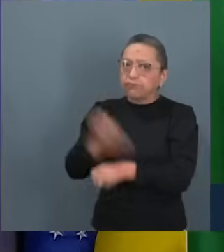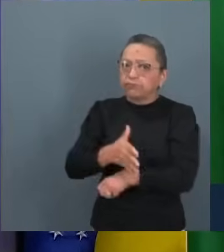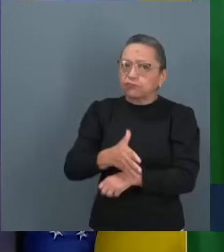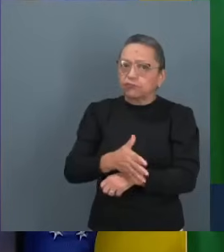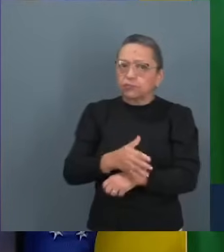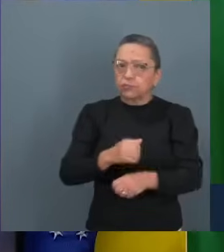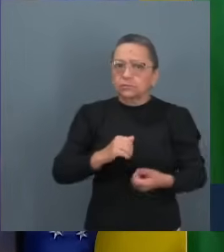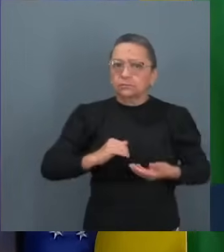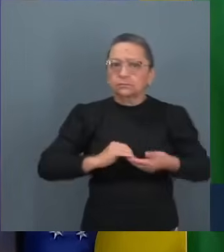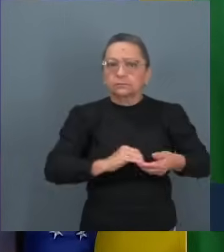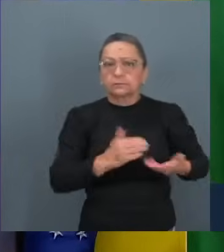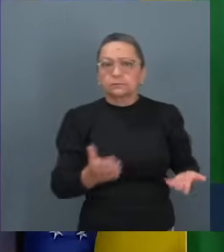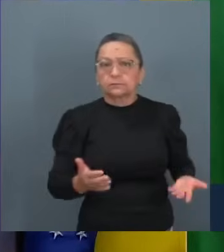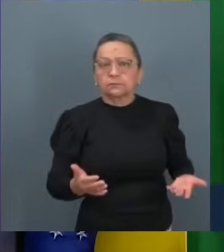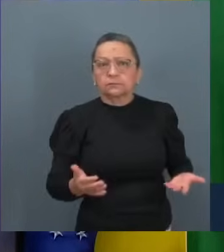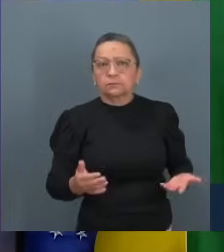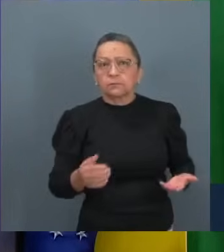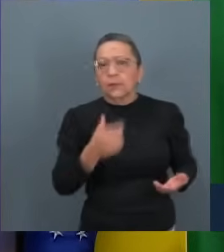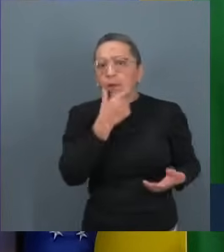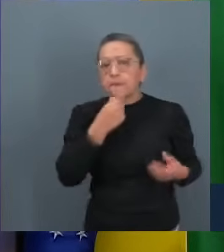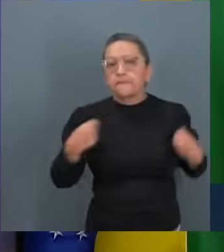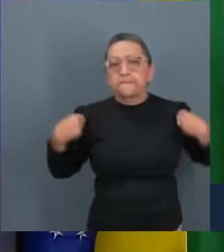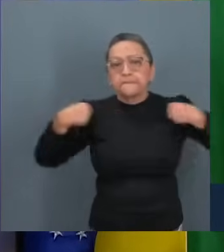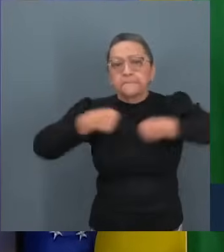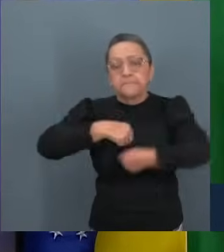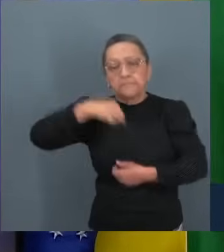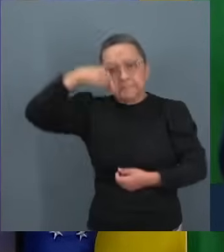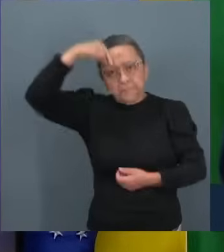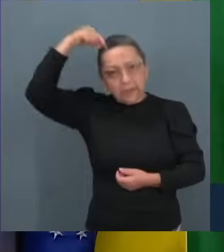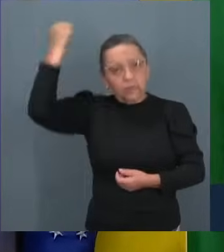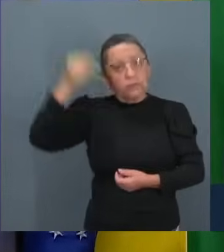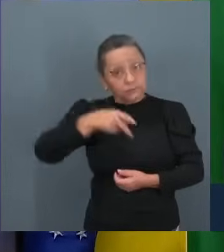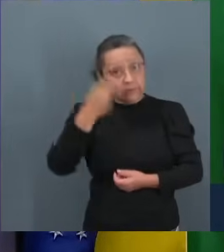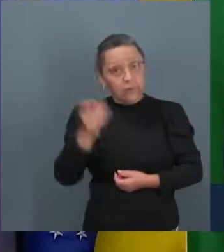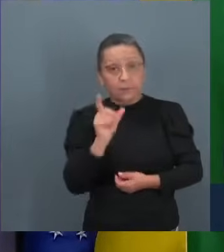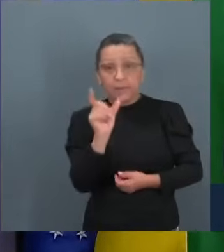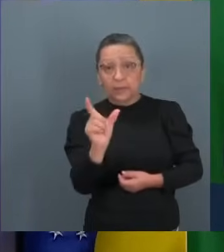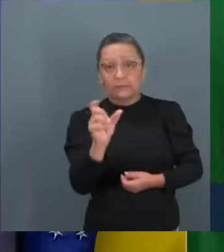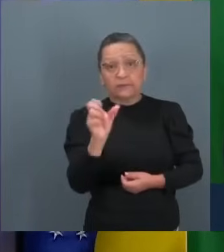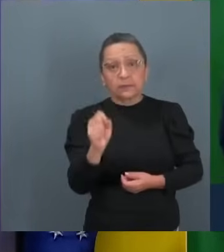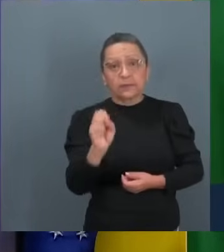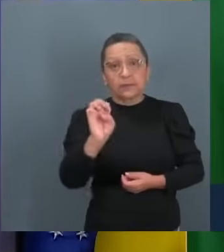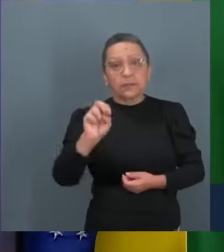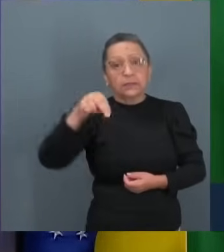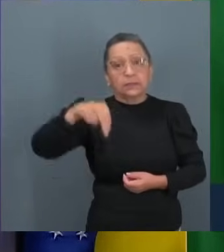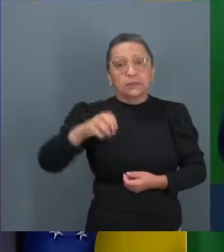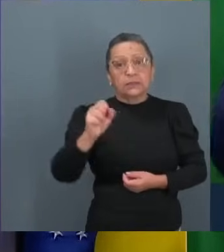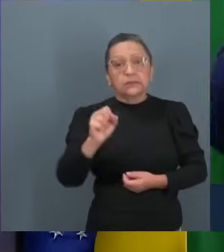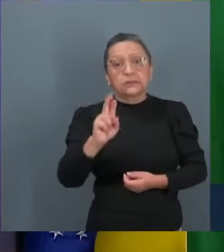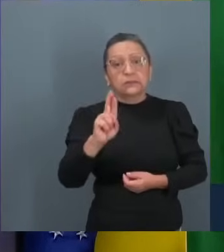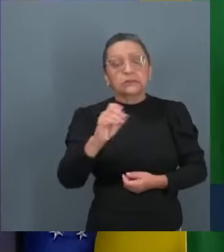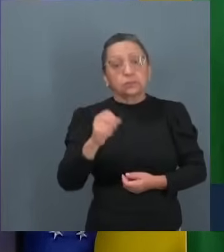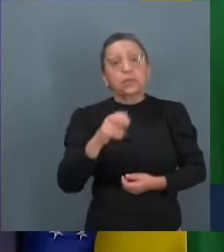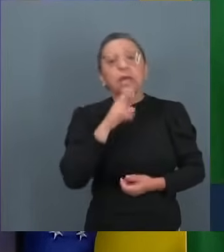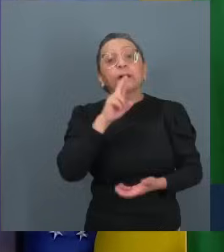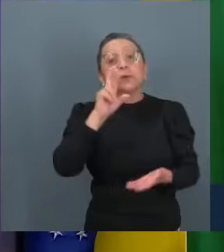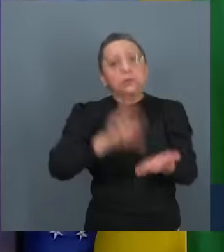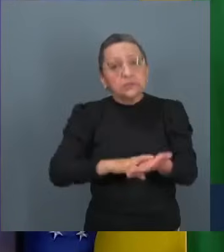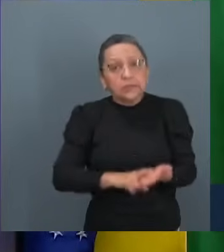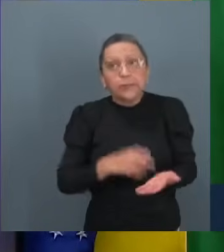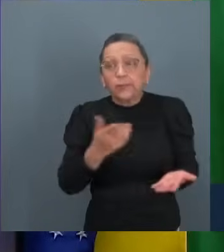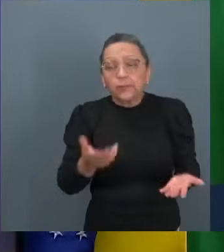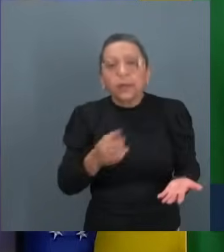E o ministro Barroso chegou a falar em censura. Chegou a reconhecer, quase um réu